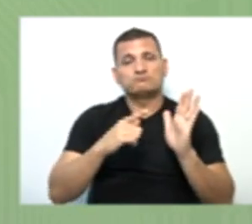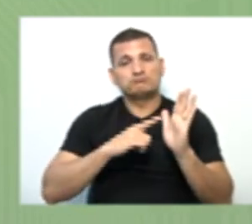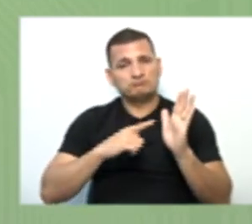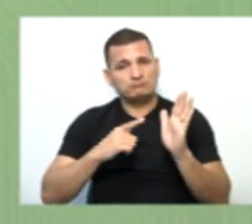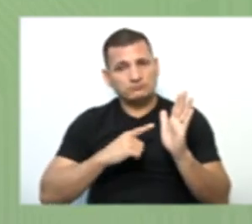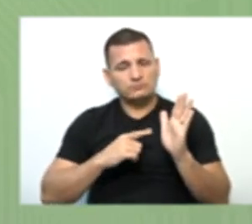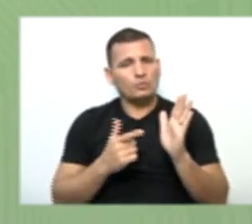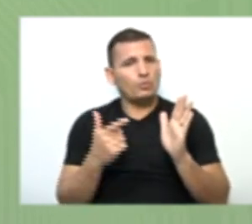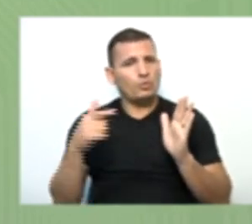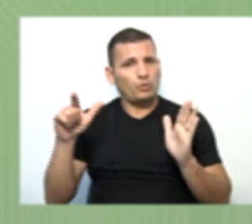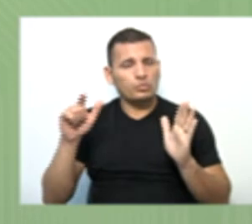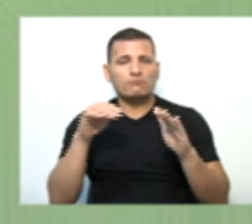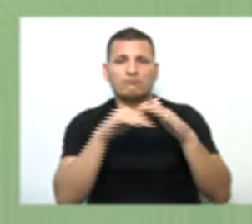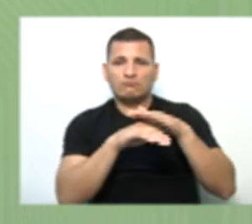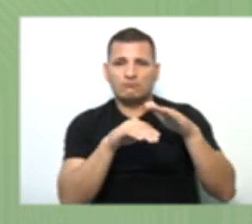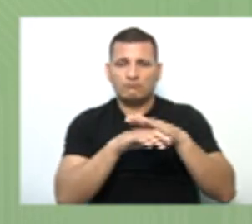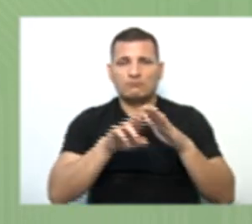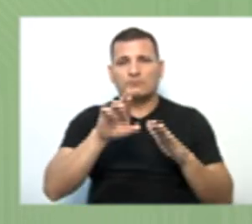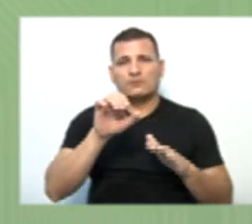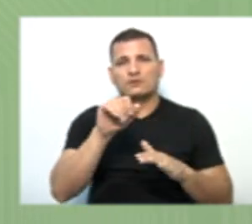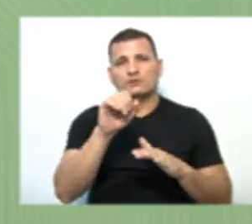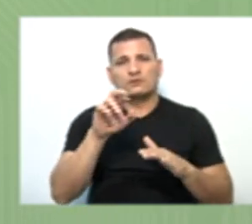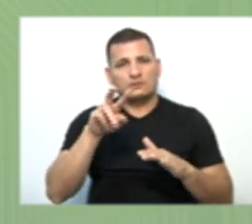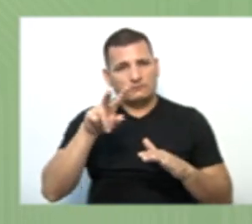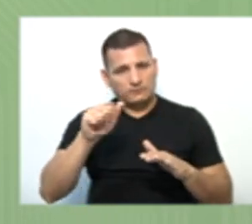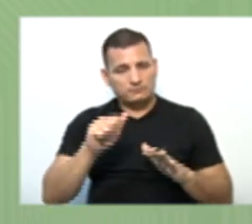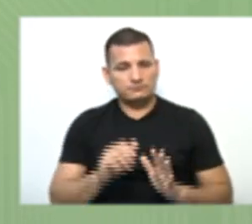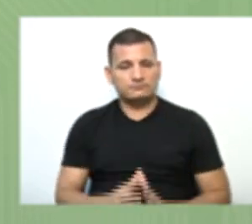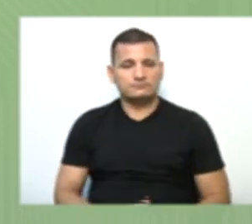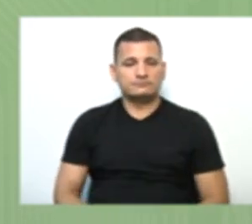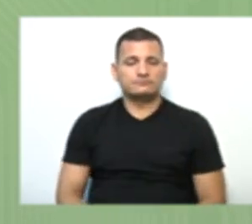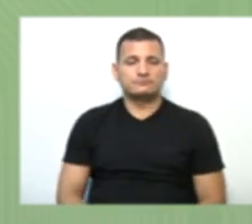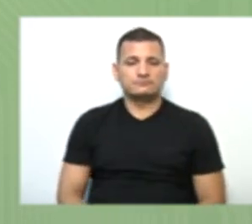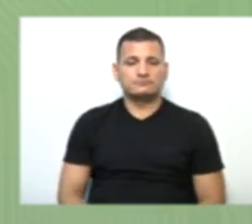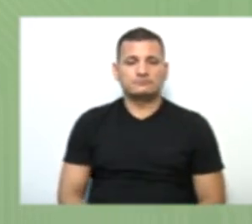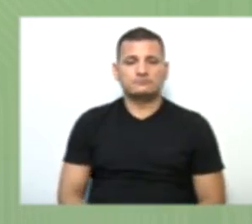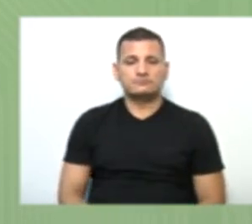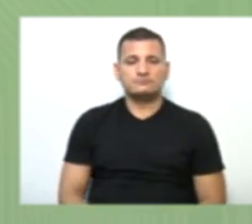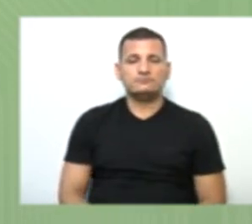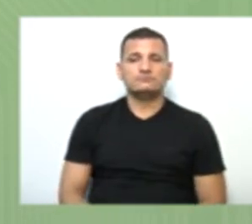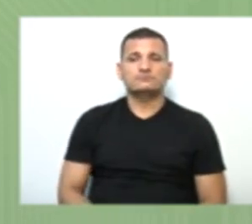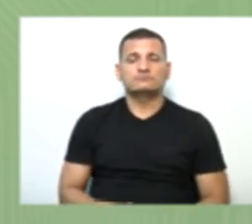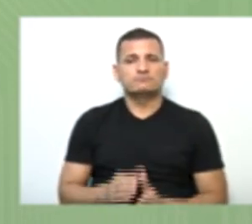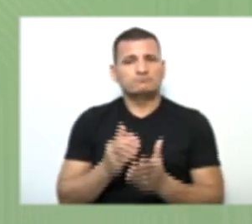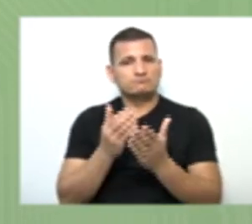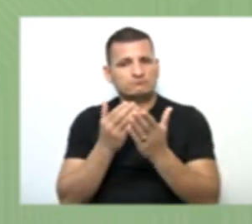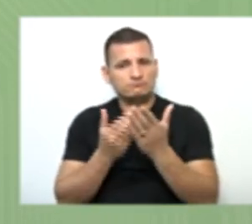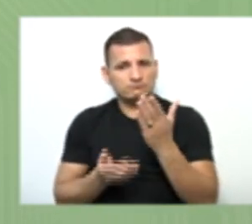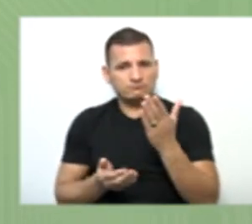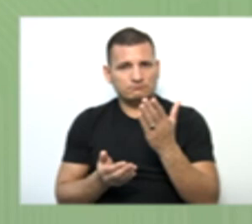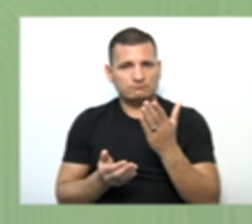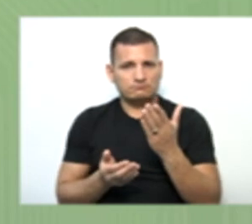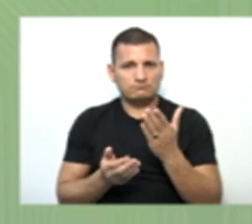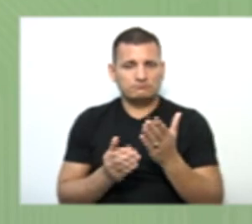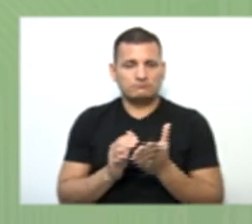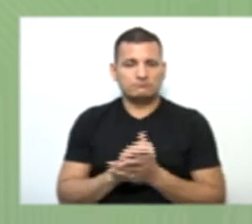as reservas estatutárias. No caso de perda, né, de